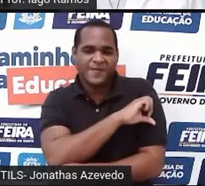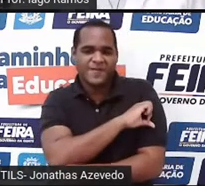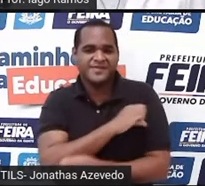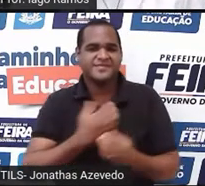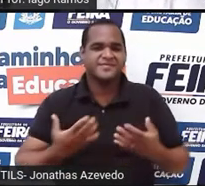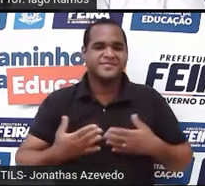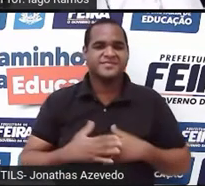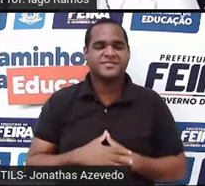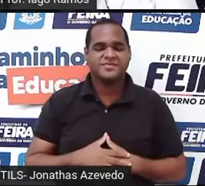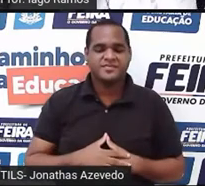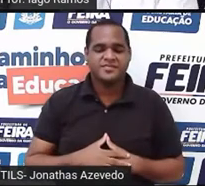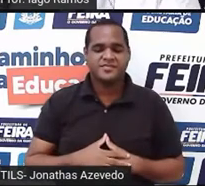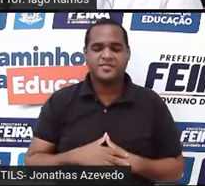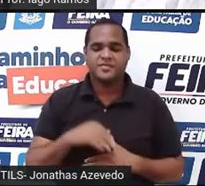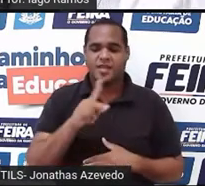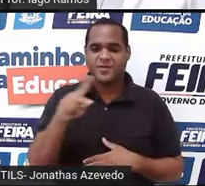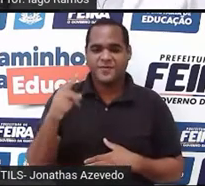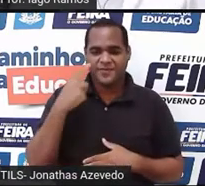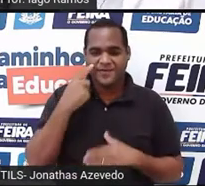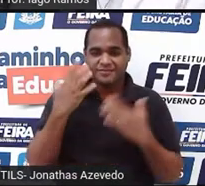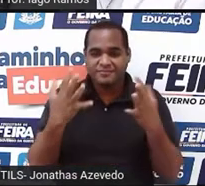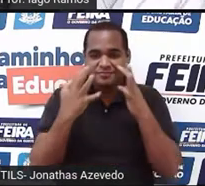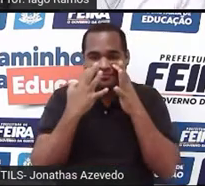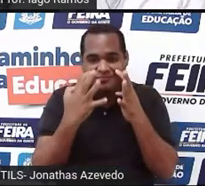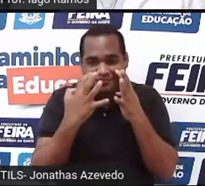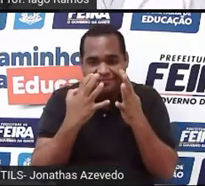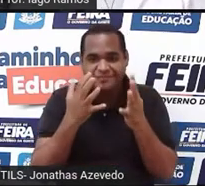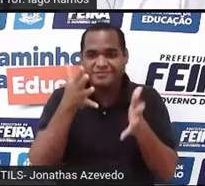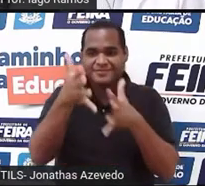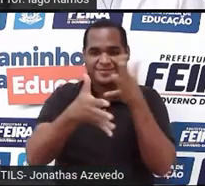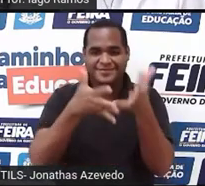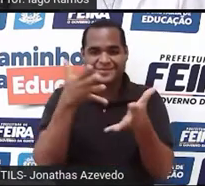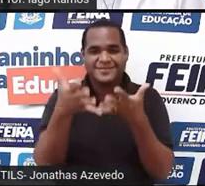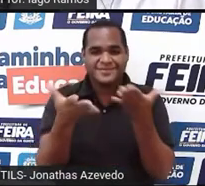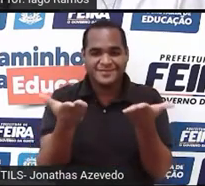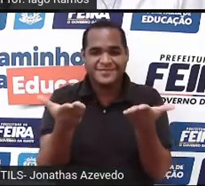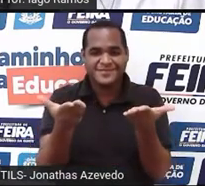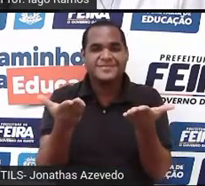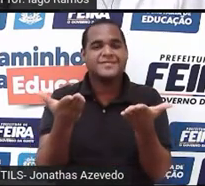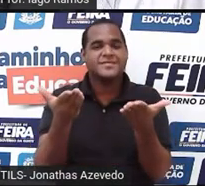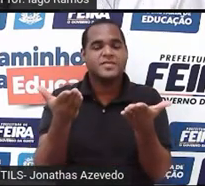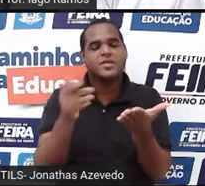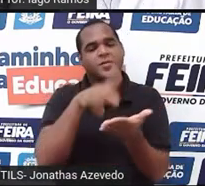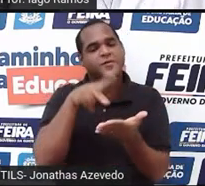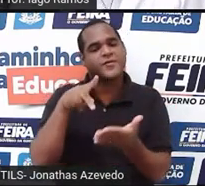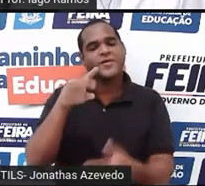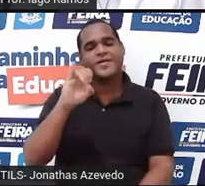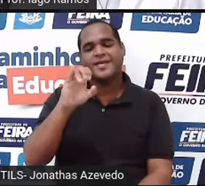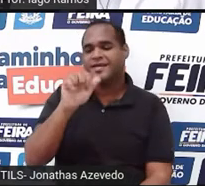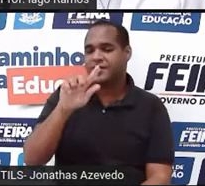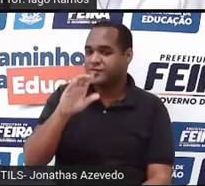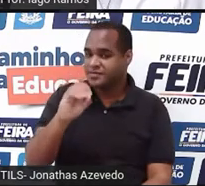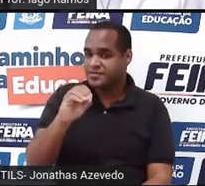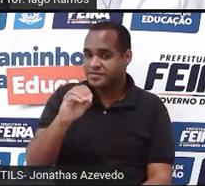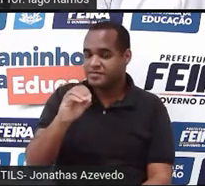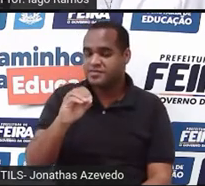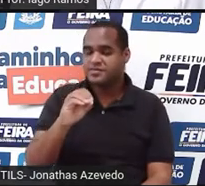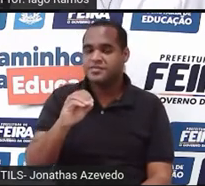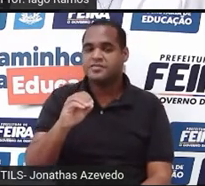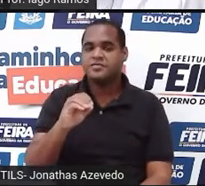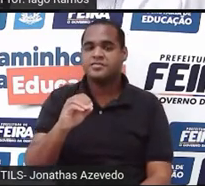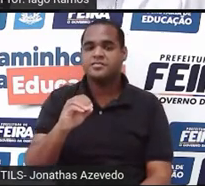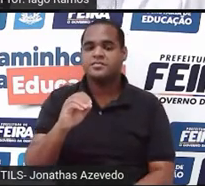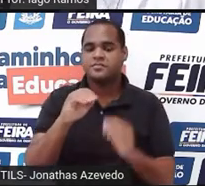ano esse professor que você ouve e né certamente você vê é o professor Iago Ramos vem lá